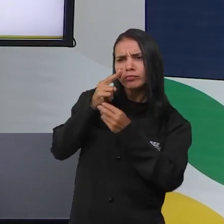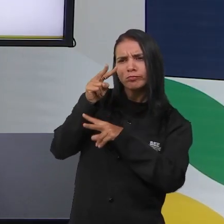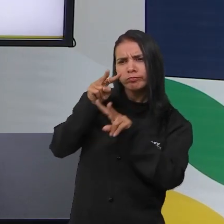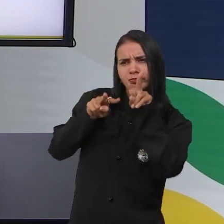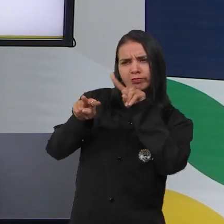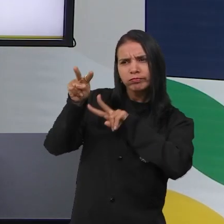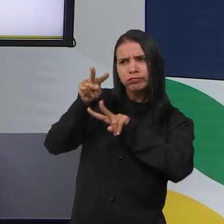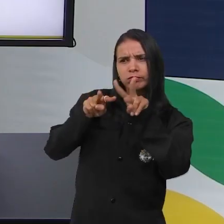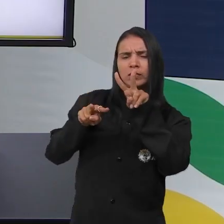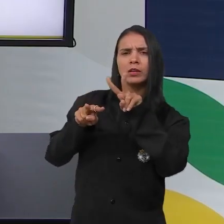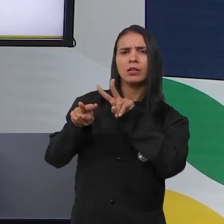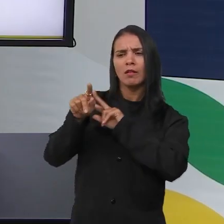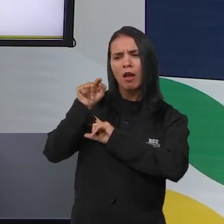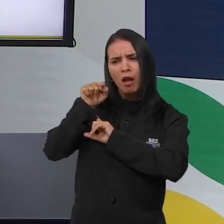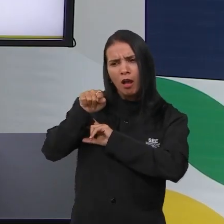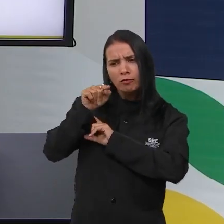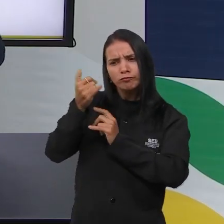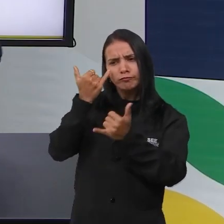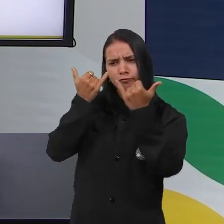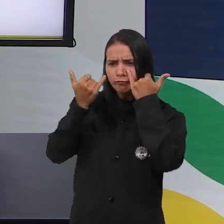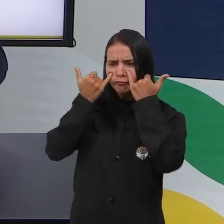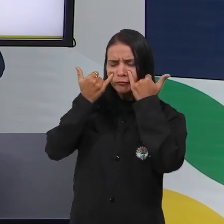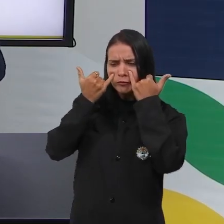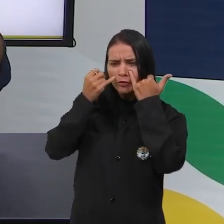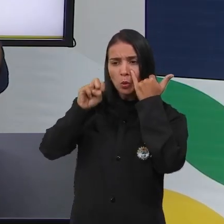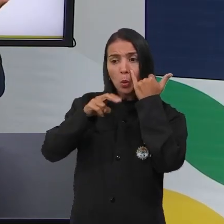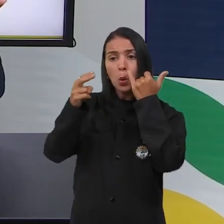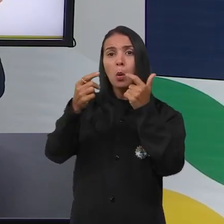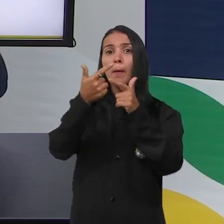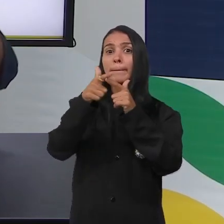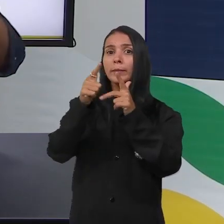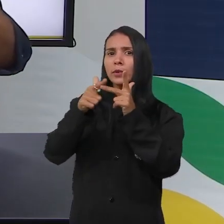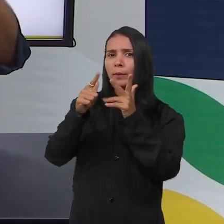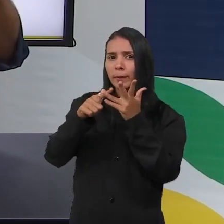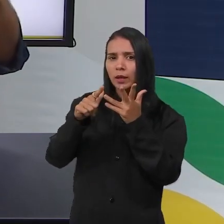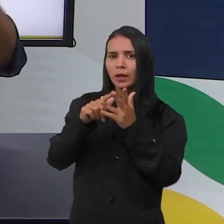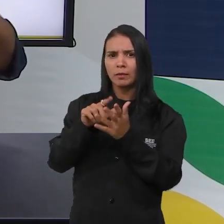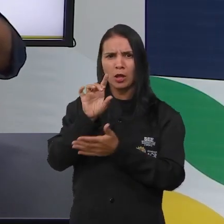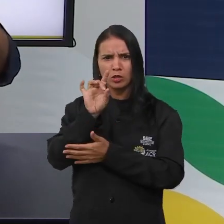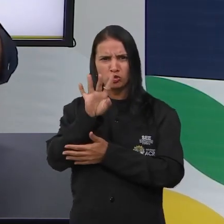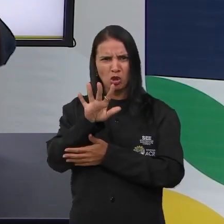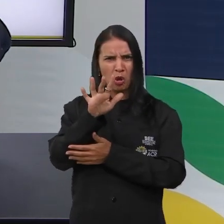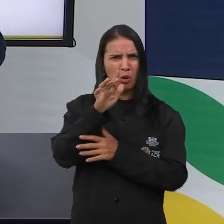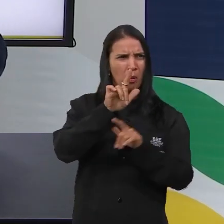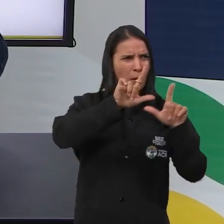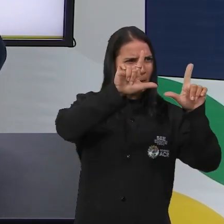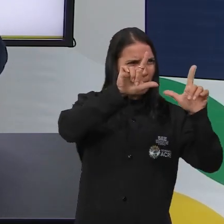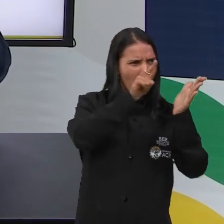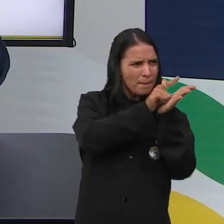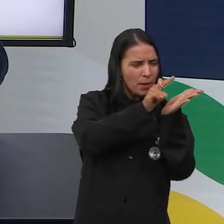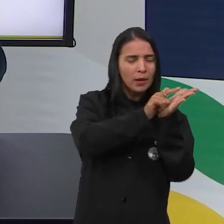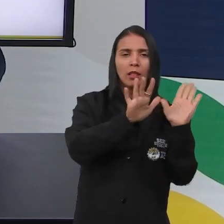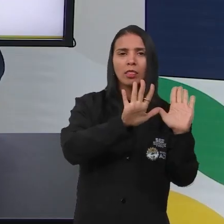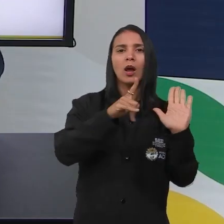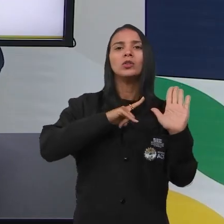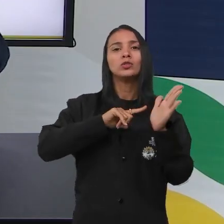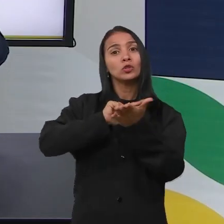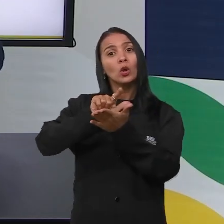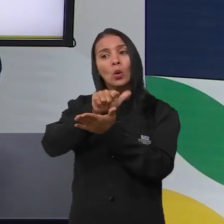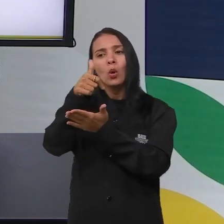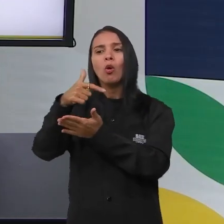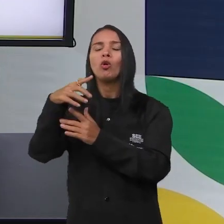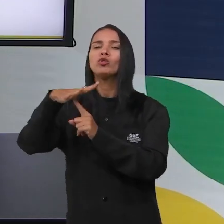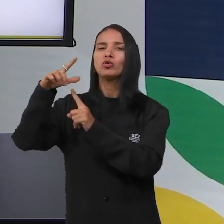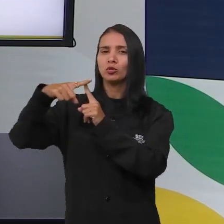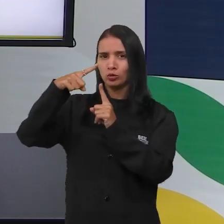visualizar aquele tipo de informação. Eu não já vejo apenas de um mecanismo, ou um jornal impresso, tem outras formas de eu ter acesso